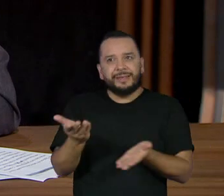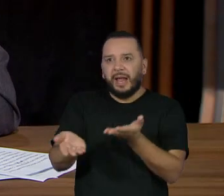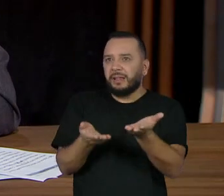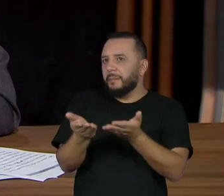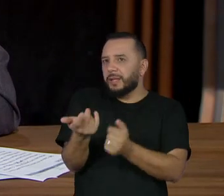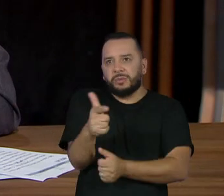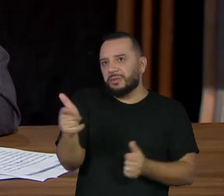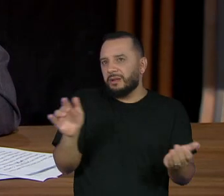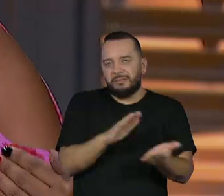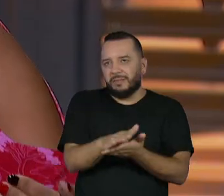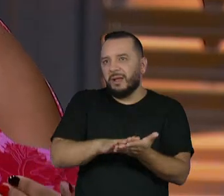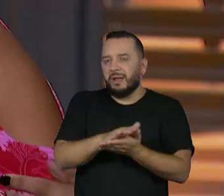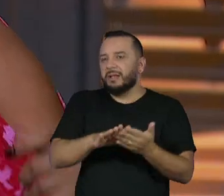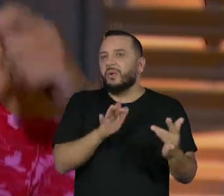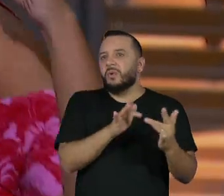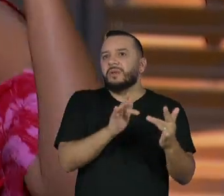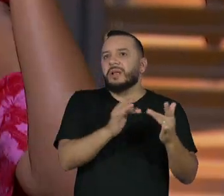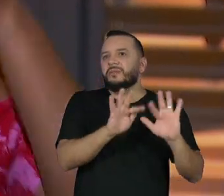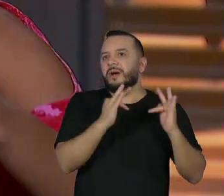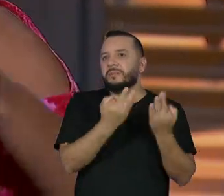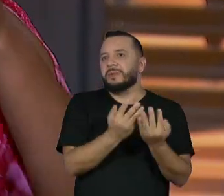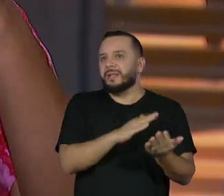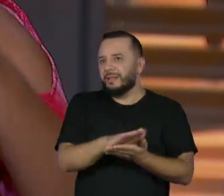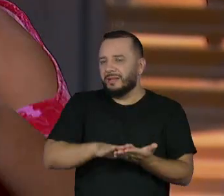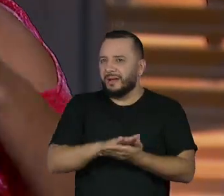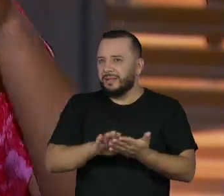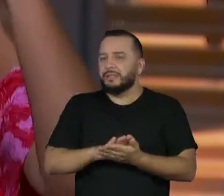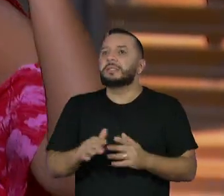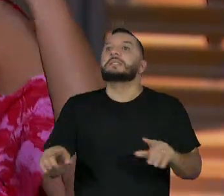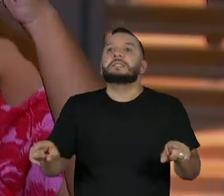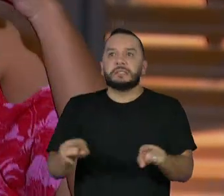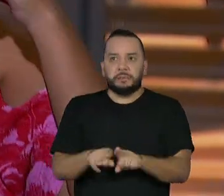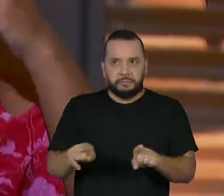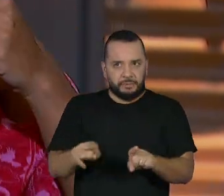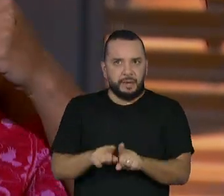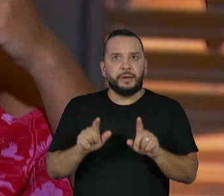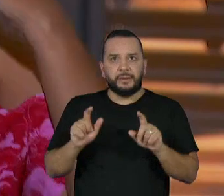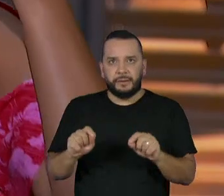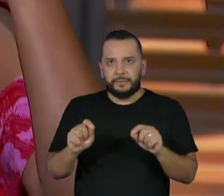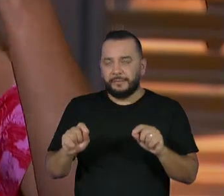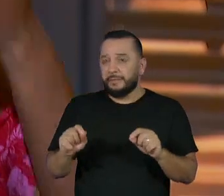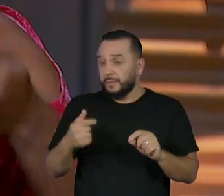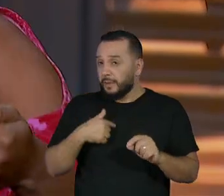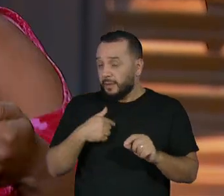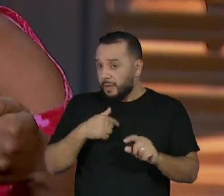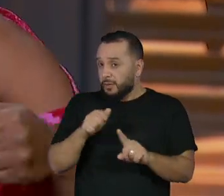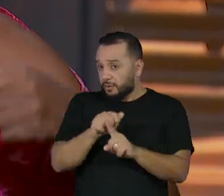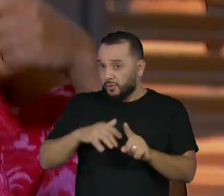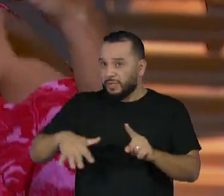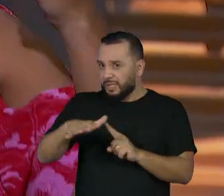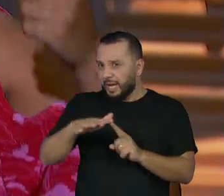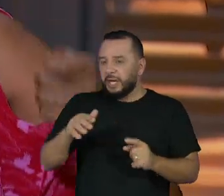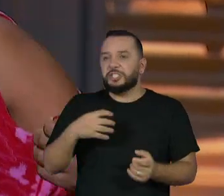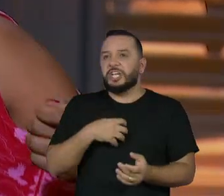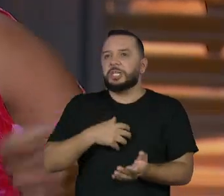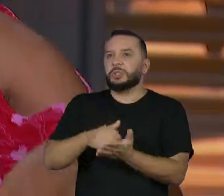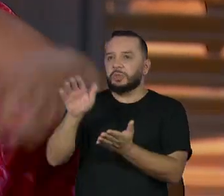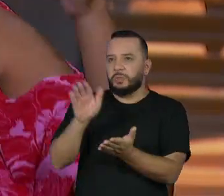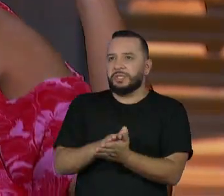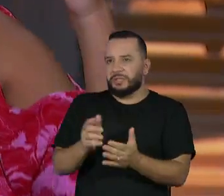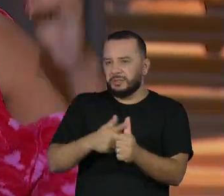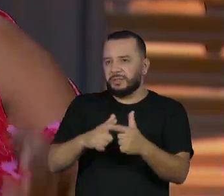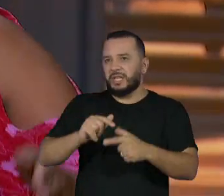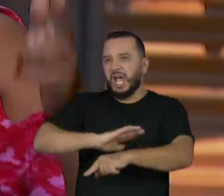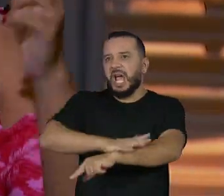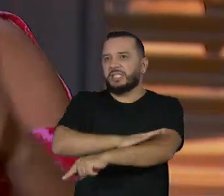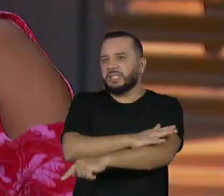não tendo contato com a família e sendo colocada uma lógica de uma sociedade que é punitivista, que é racista, que fala,